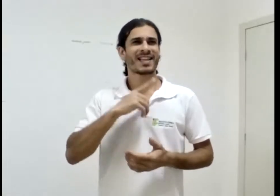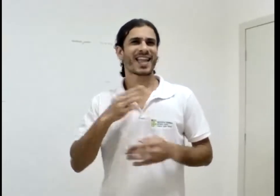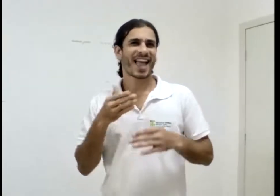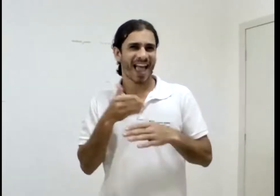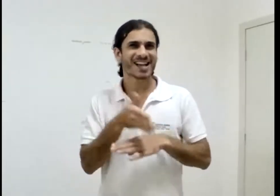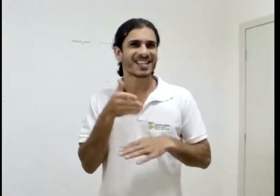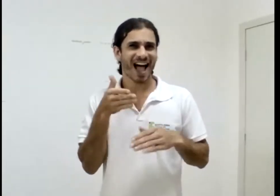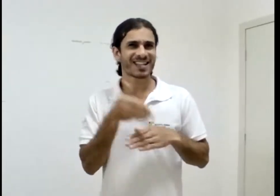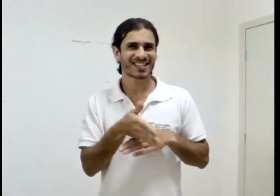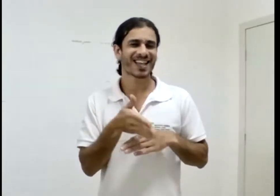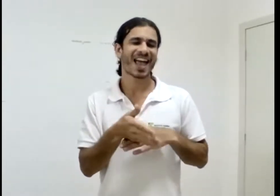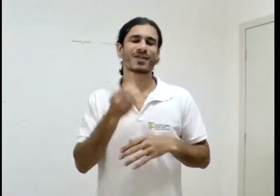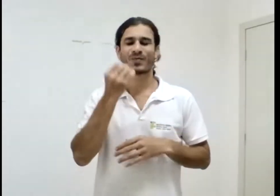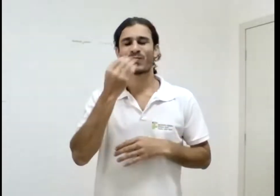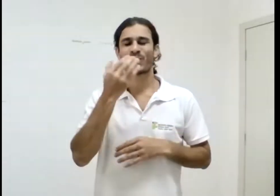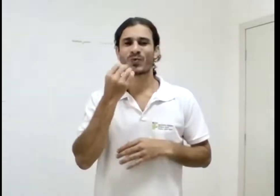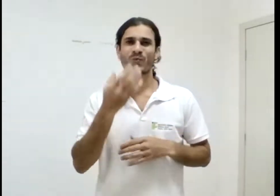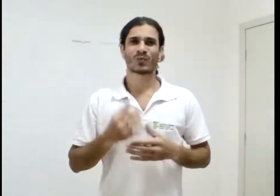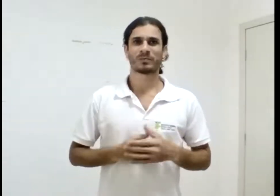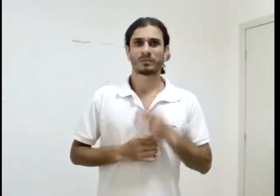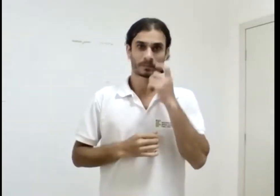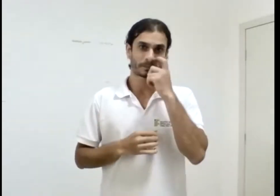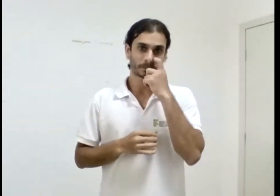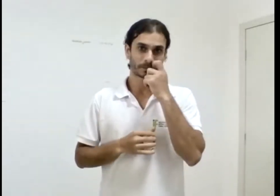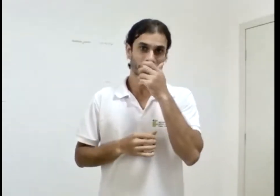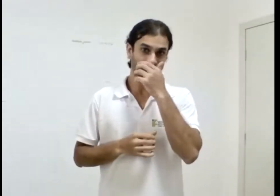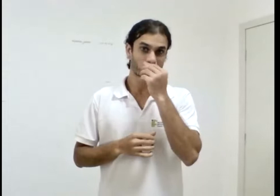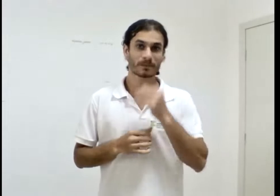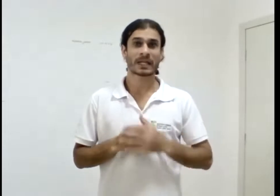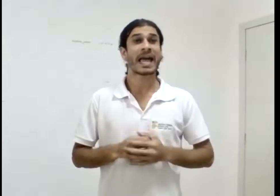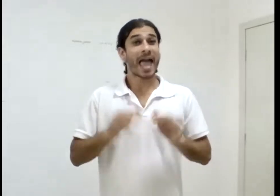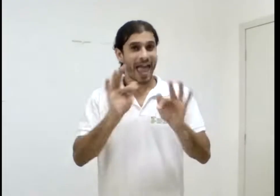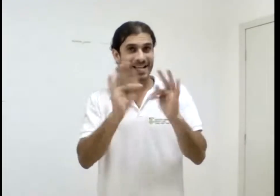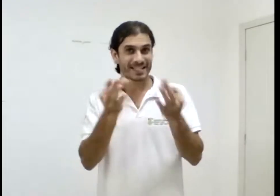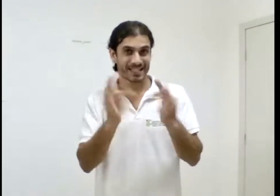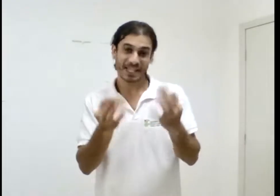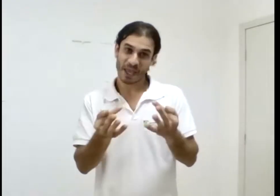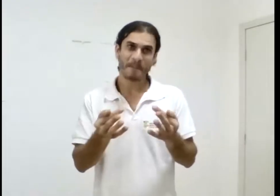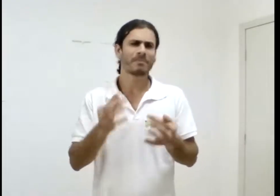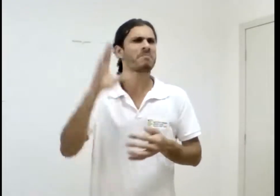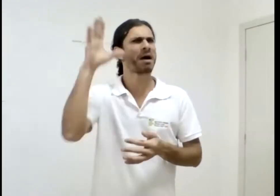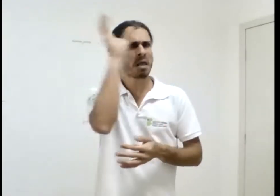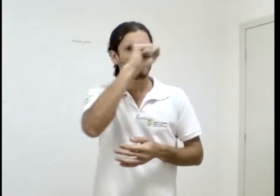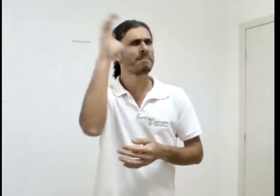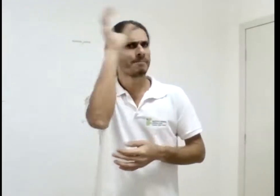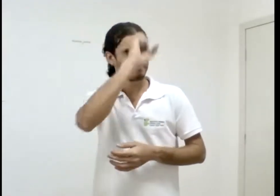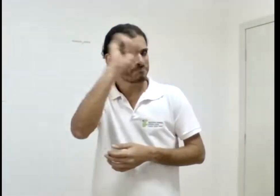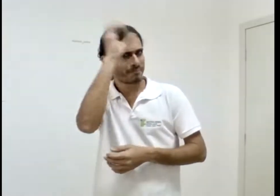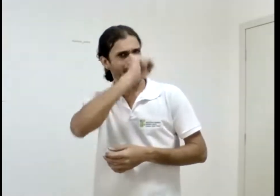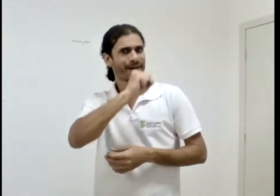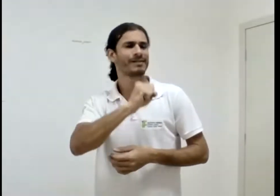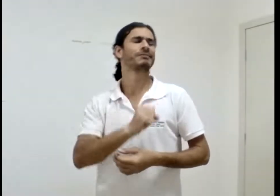com ele. E a gente acha, né, que é simples, mas eles acabam aprendendo muitas coisas, né? E consegui aí, levar isso para os alunos.